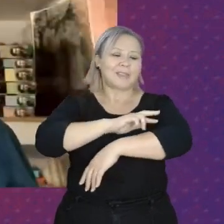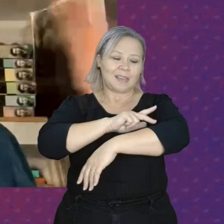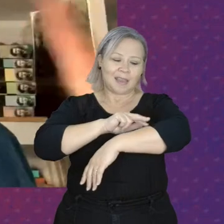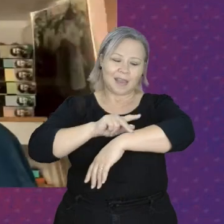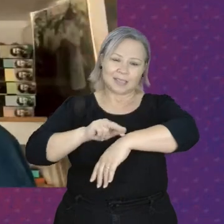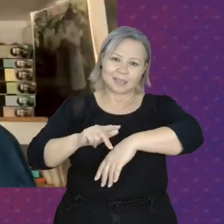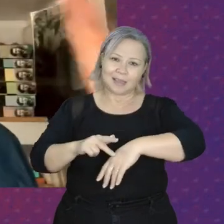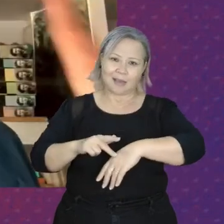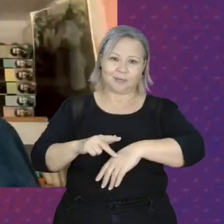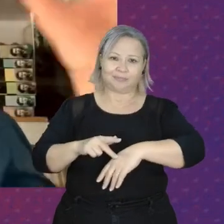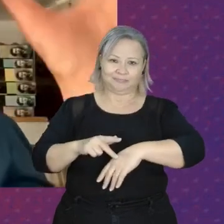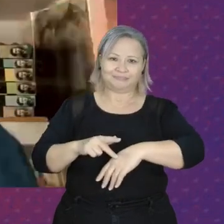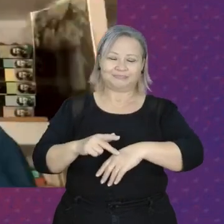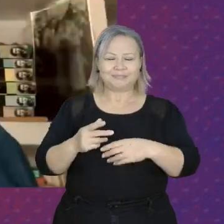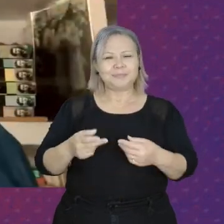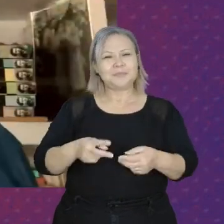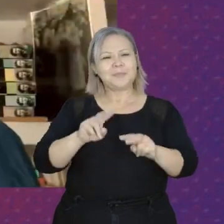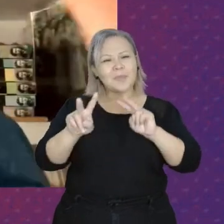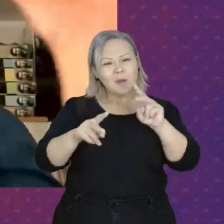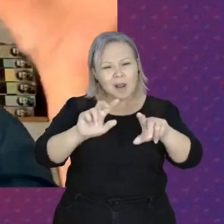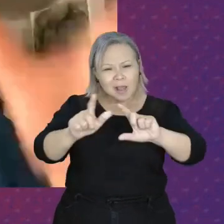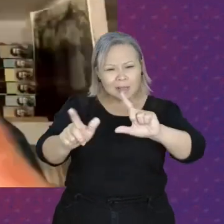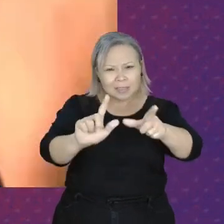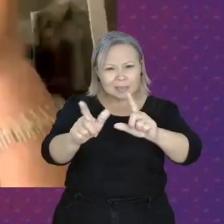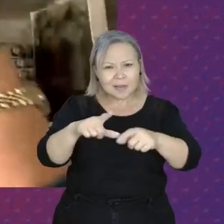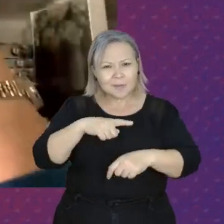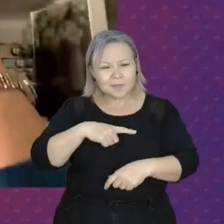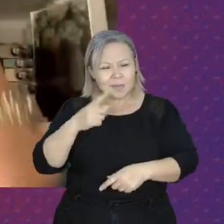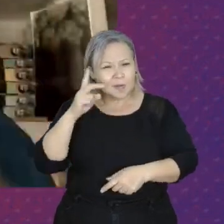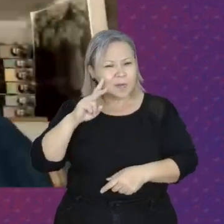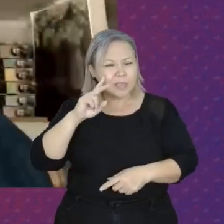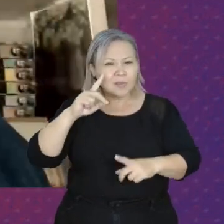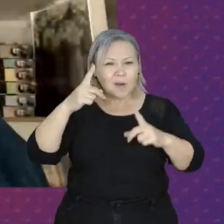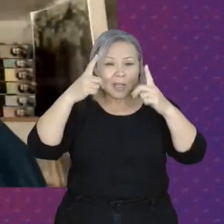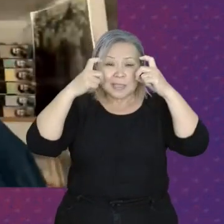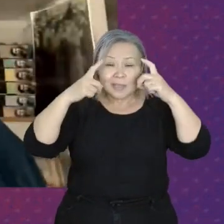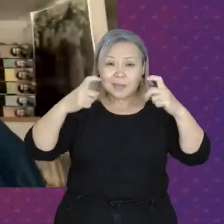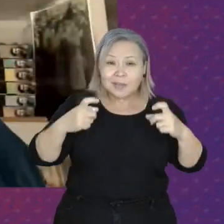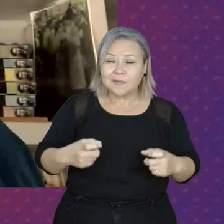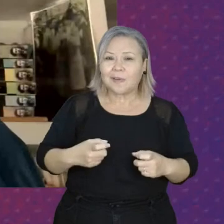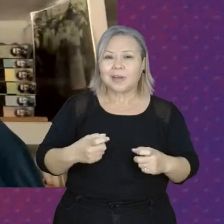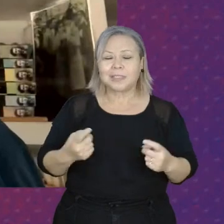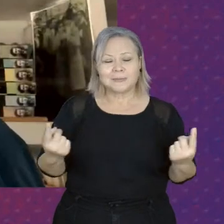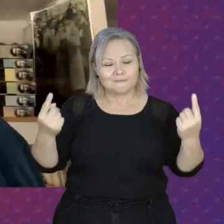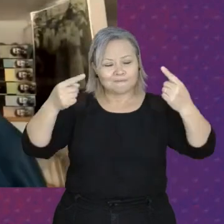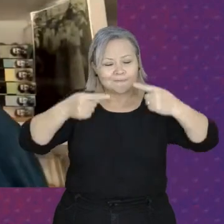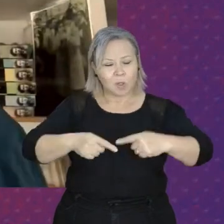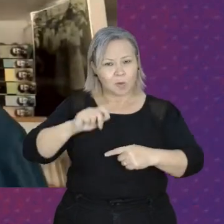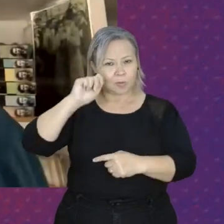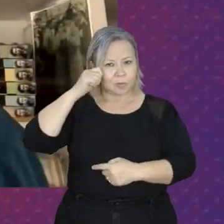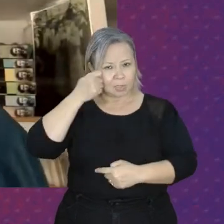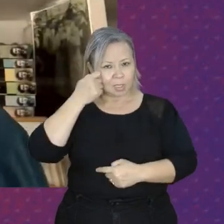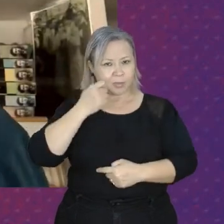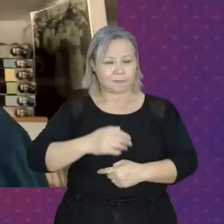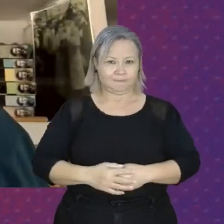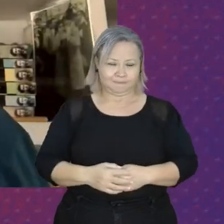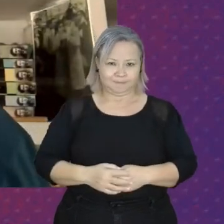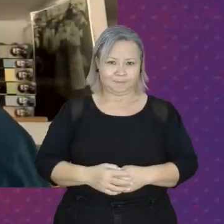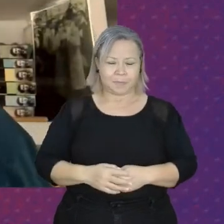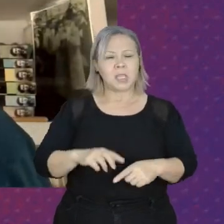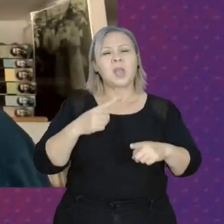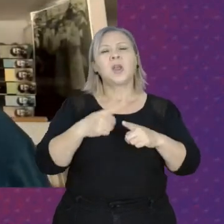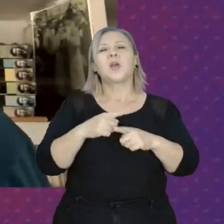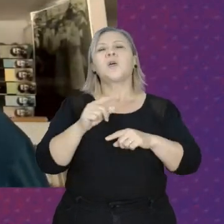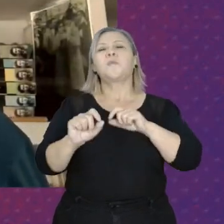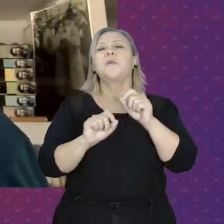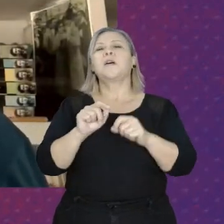televisão todos os dias, nós temos uma história de violência brutal contra os negros. Então, por que isso